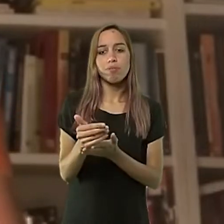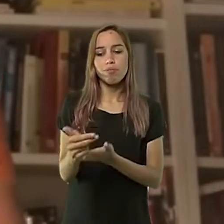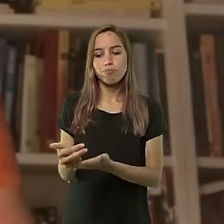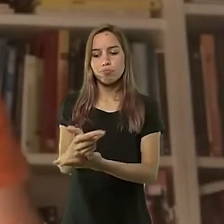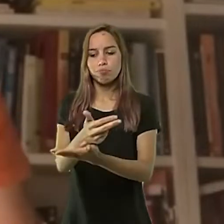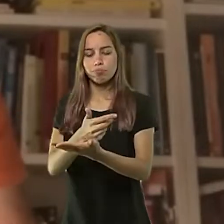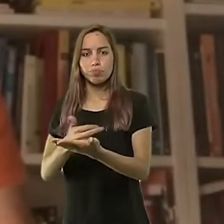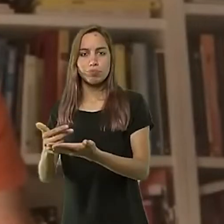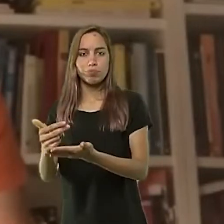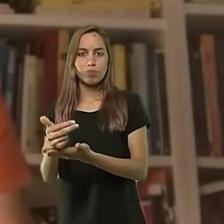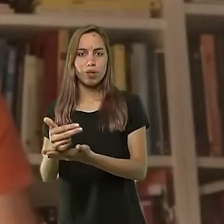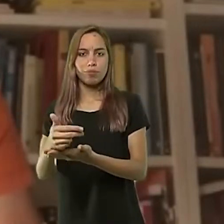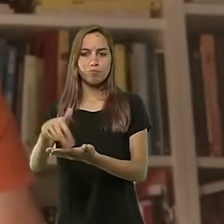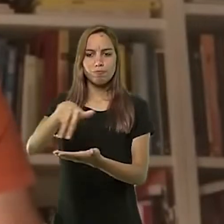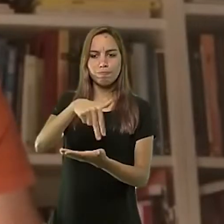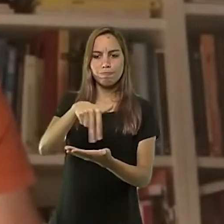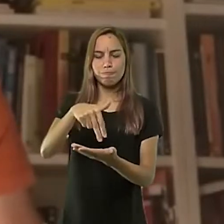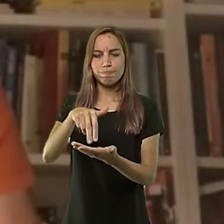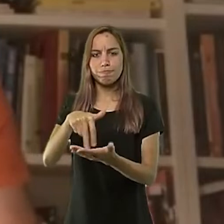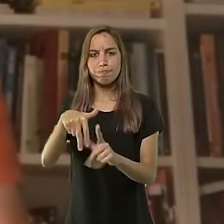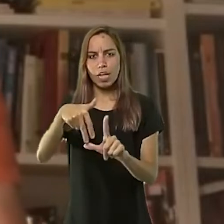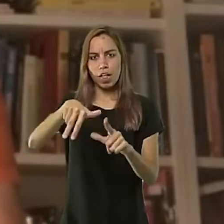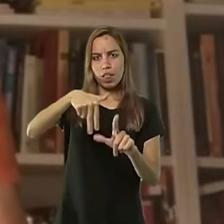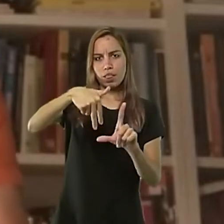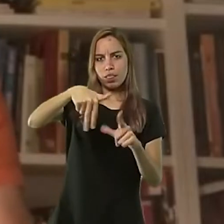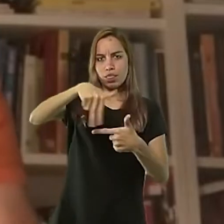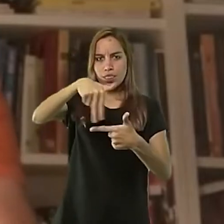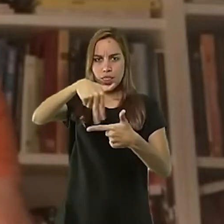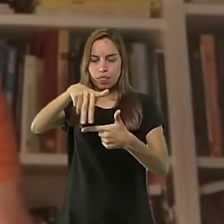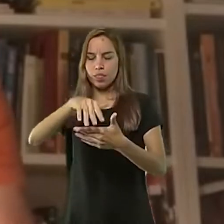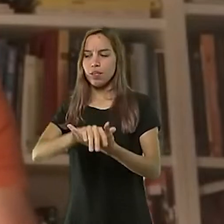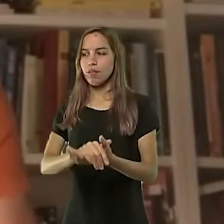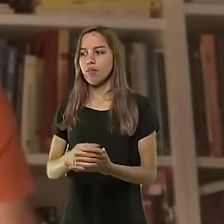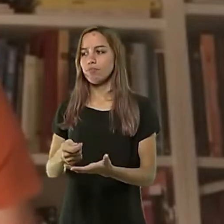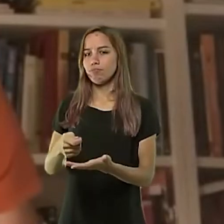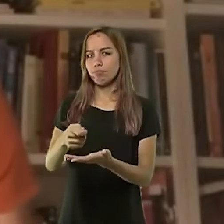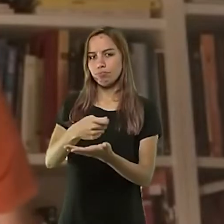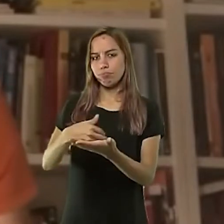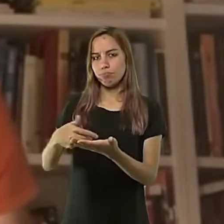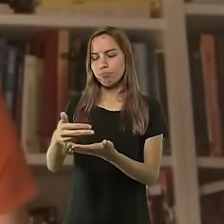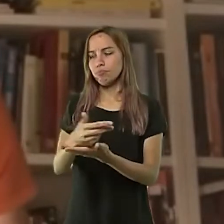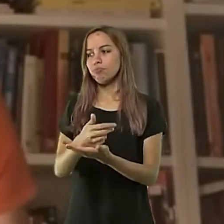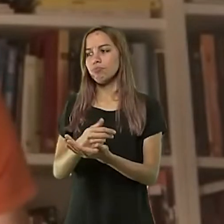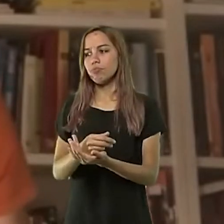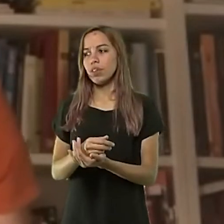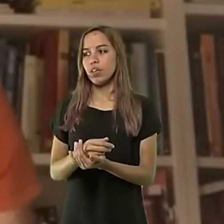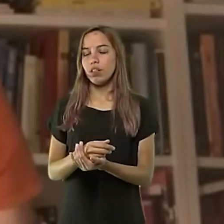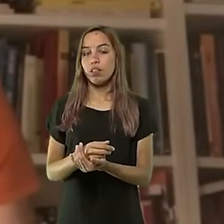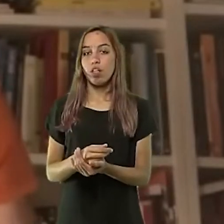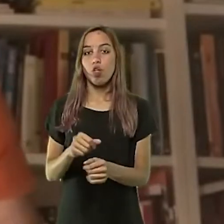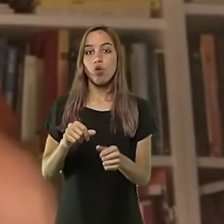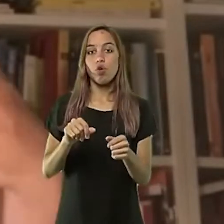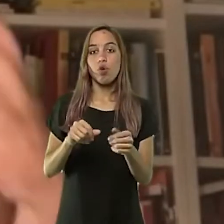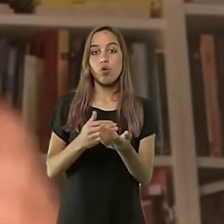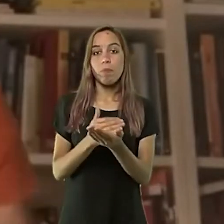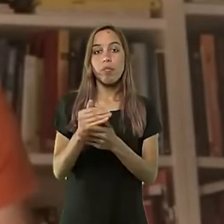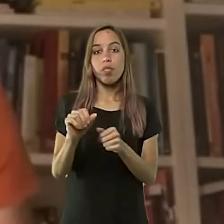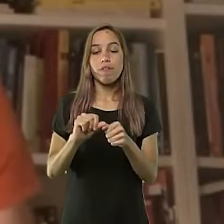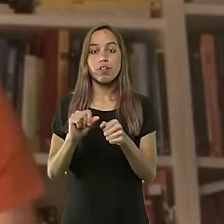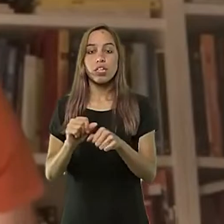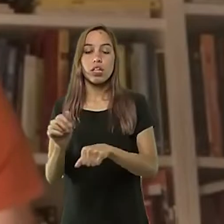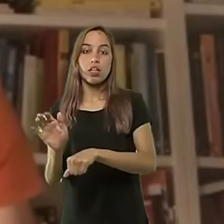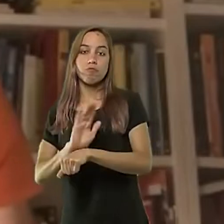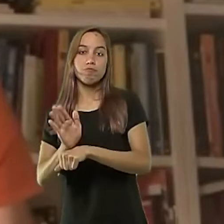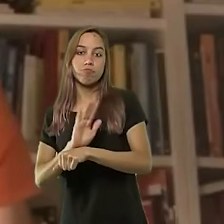de animação. E a literatura aparece por acaso, tal como também apareceu por acaso o cinema de animação, porque foi uma área